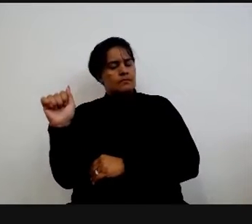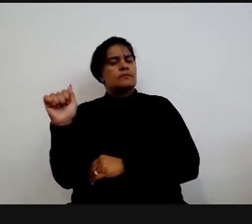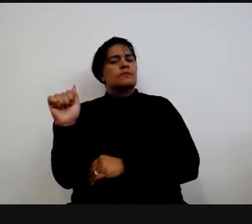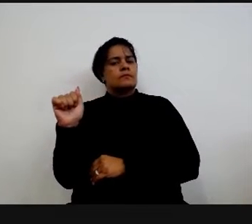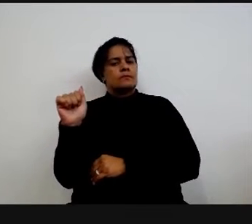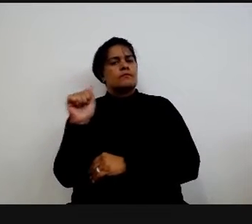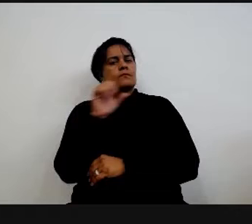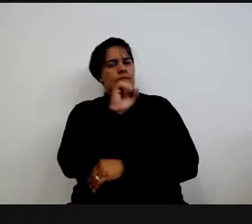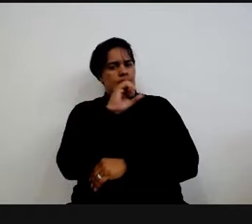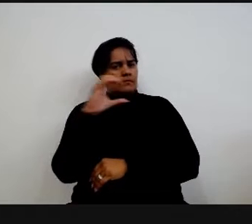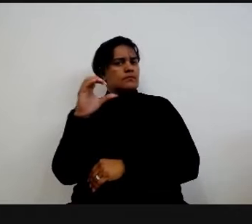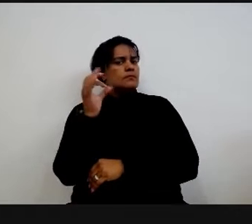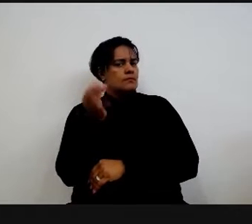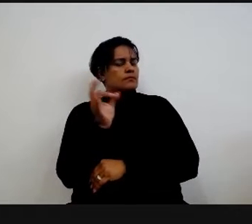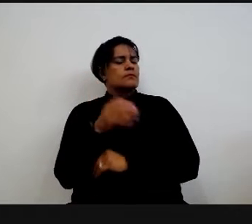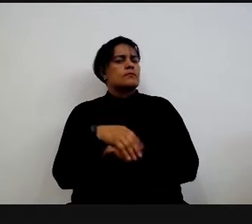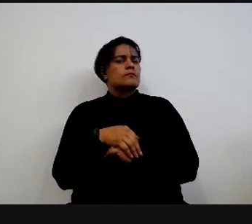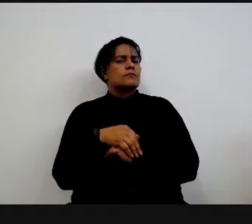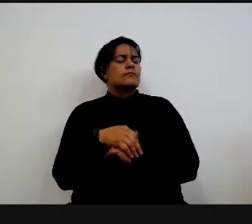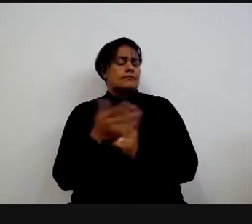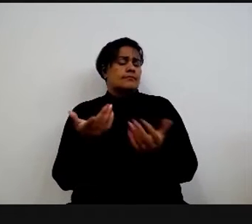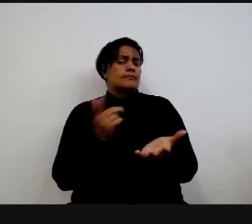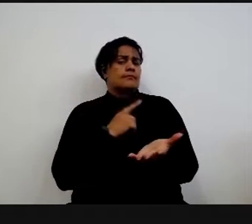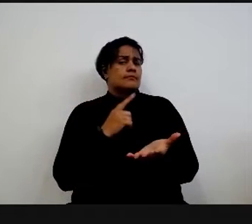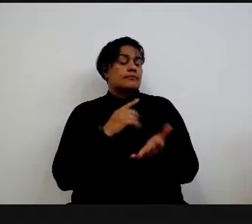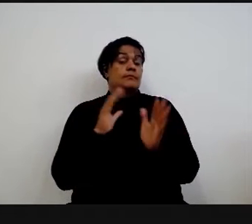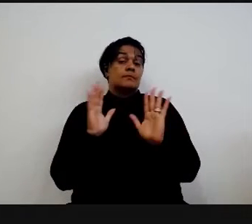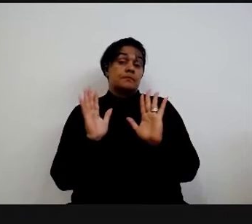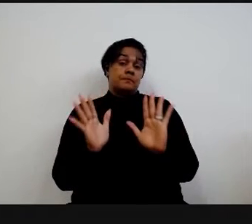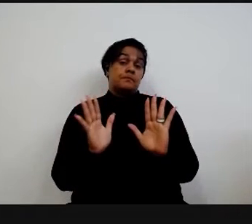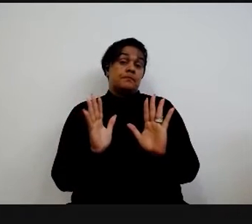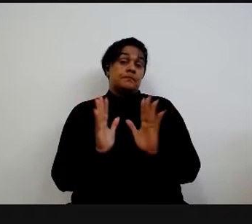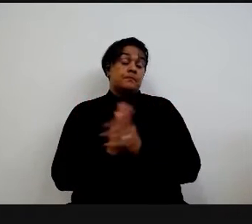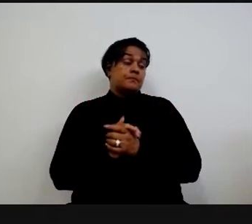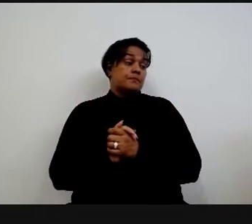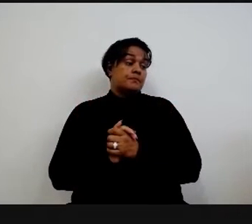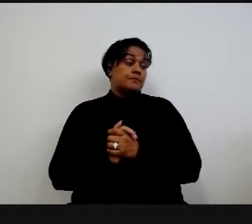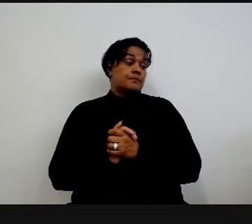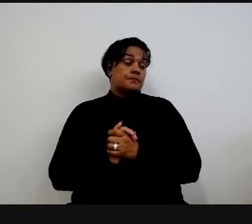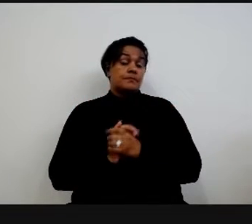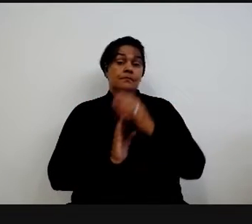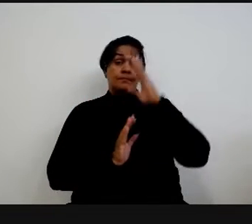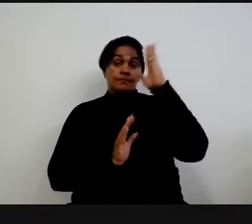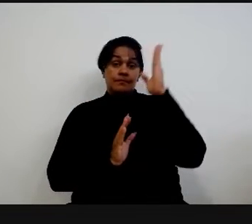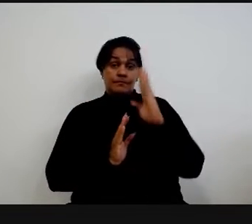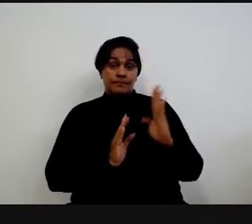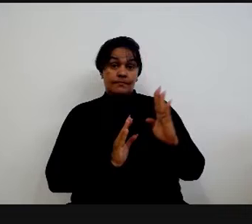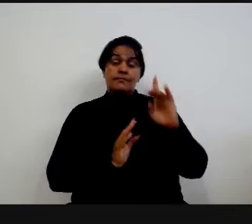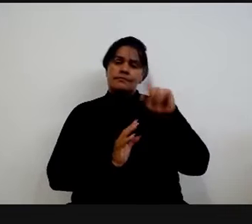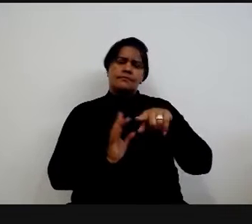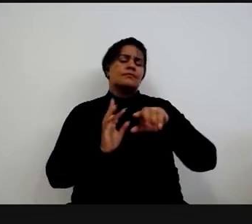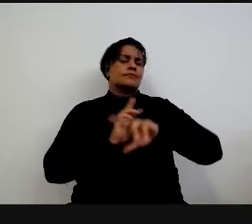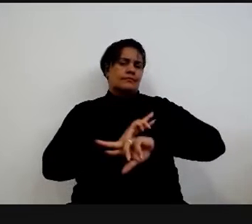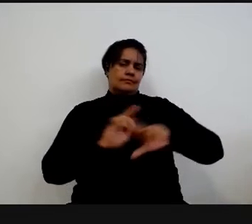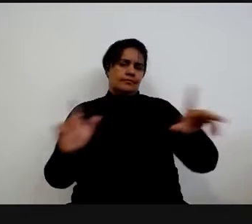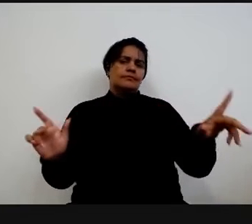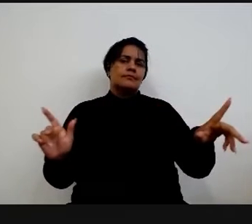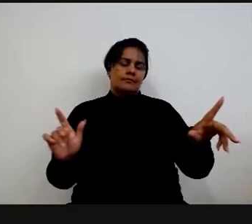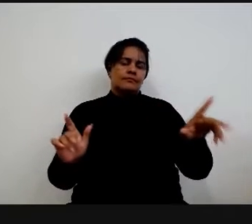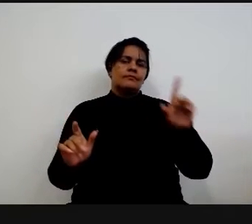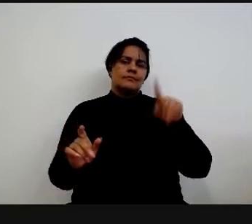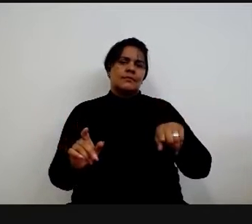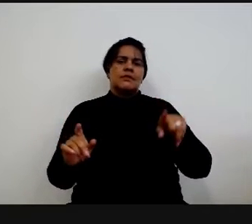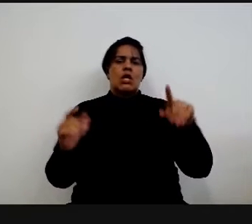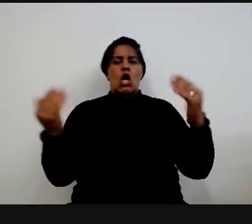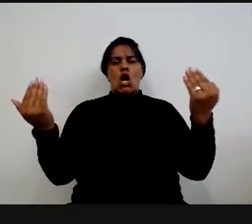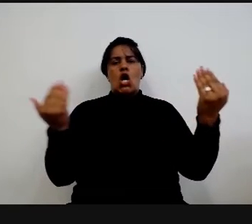em Santa Catarina, e vai por aí afora. Agora, o Brasil é diverso. Você não pode comparar uma